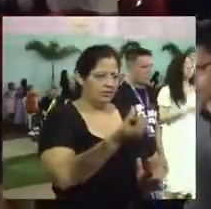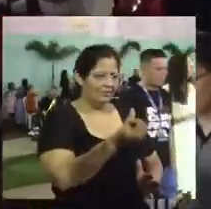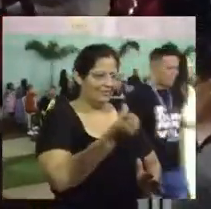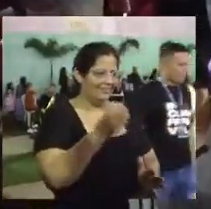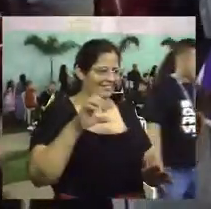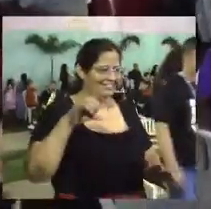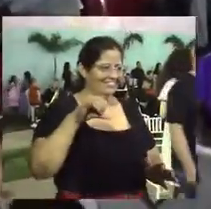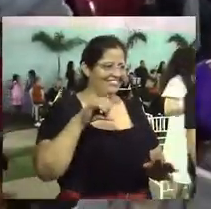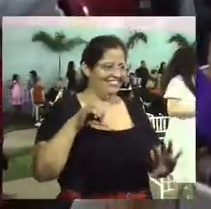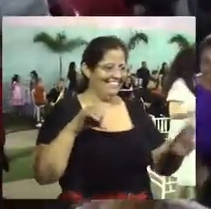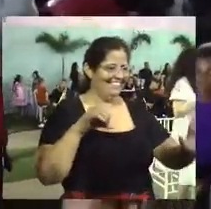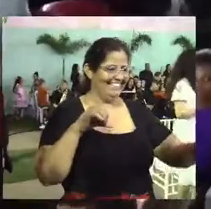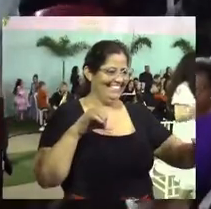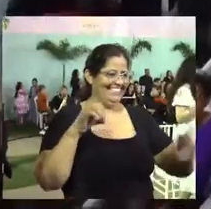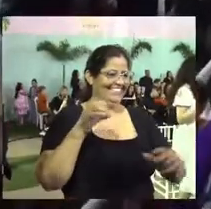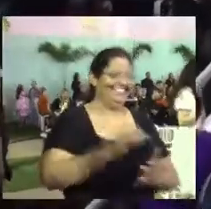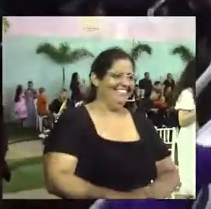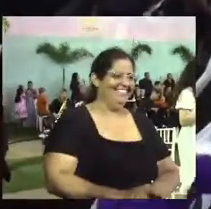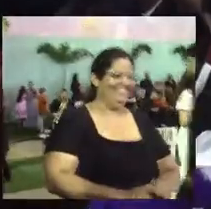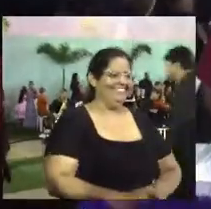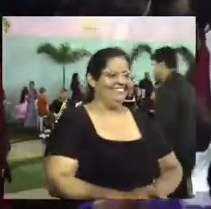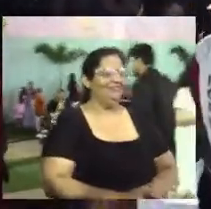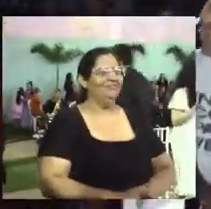para Jesus Cristo